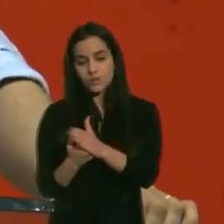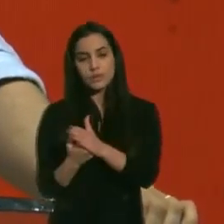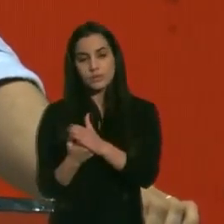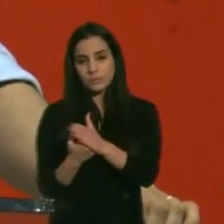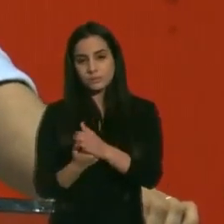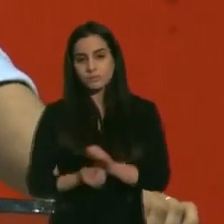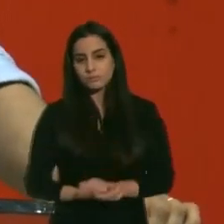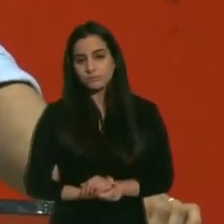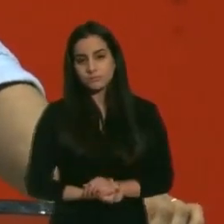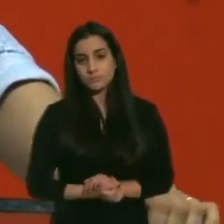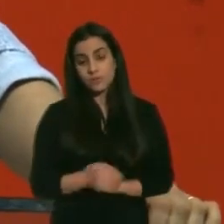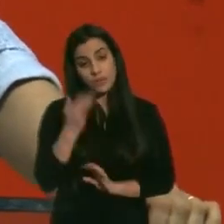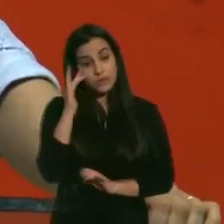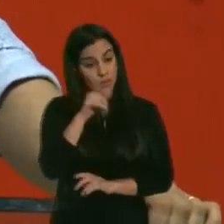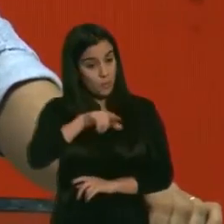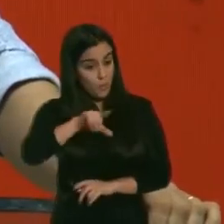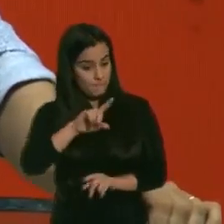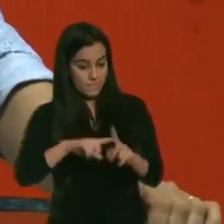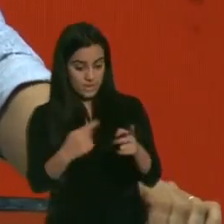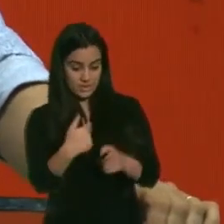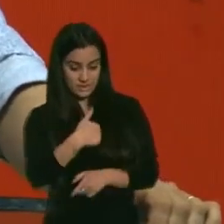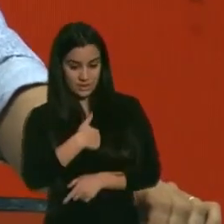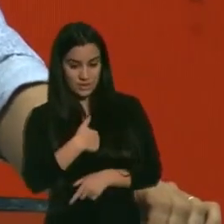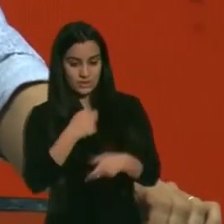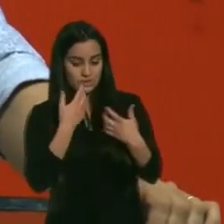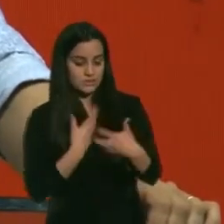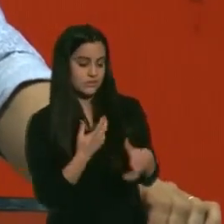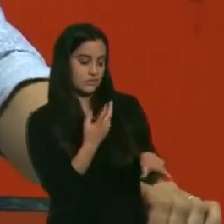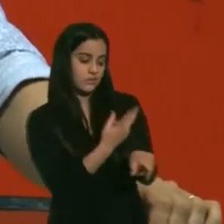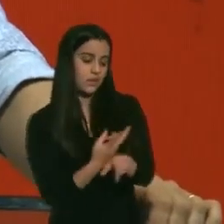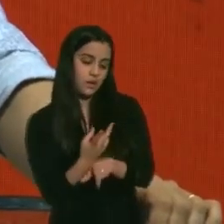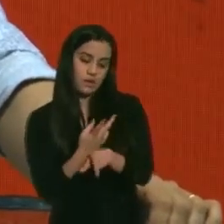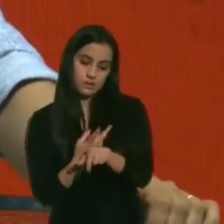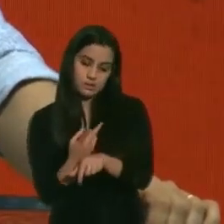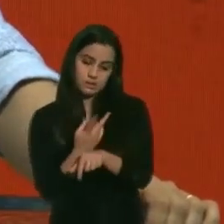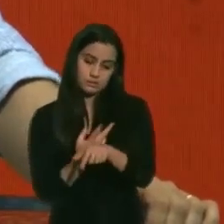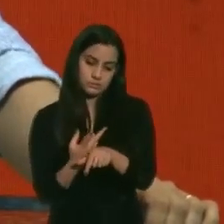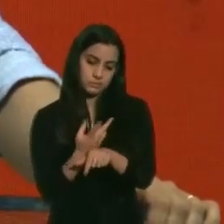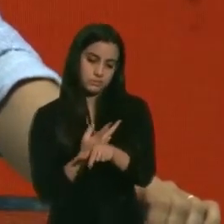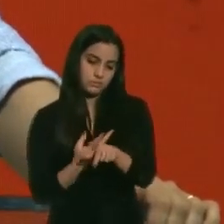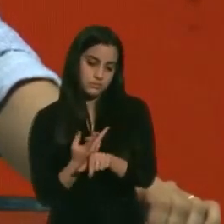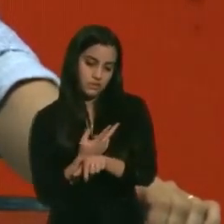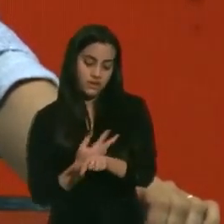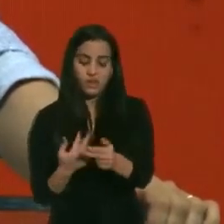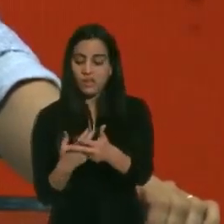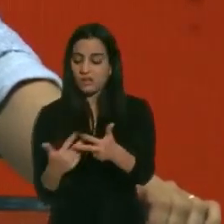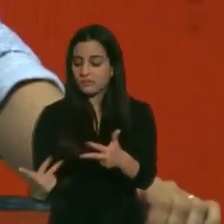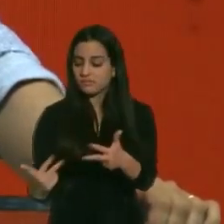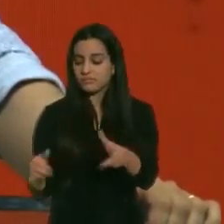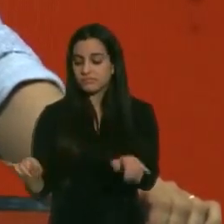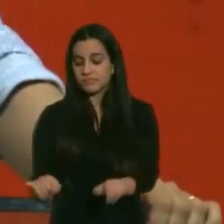Eu não sei você, mas eu cansei de correr atrás daquilo que não vale nada.